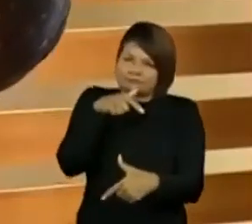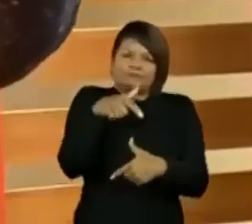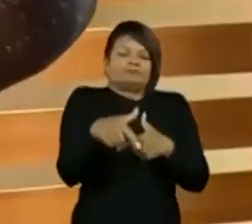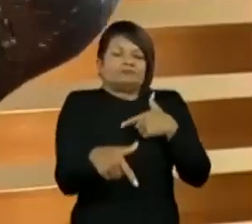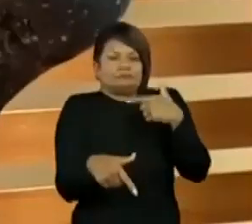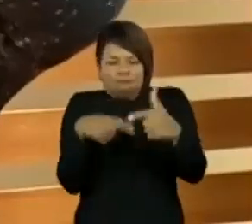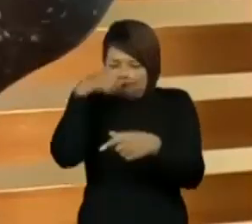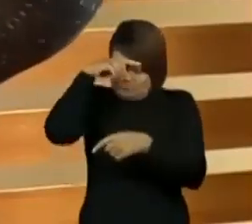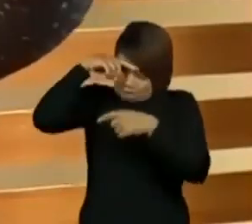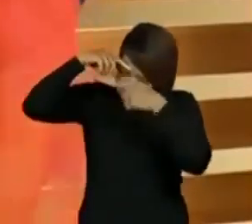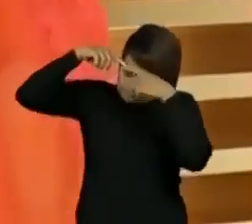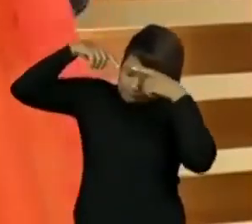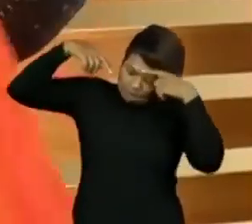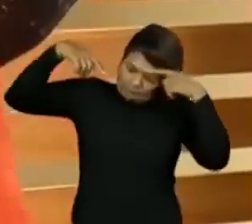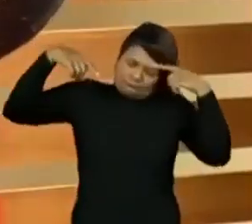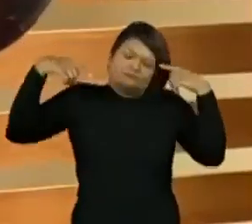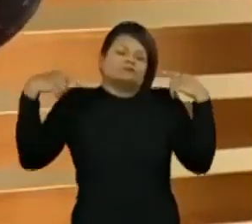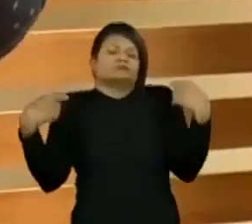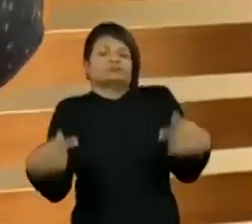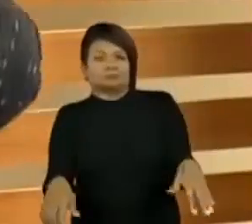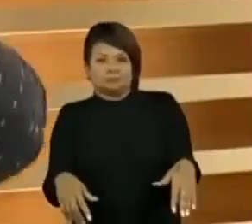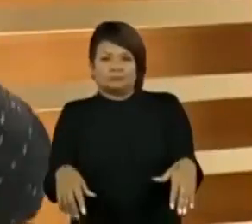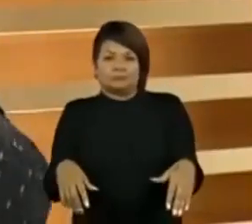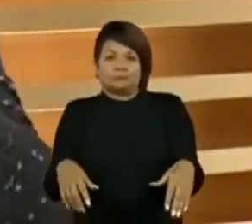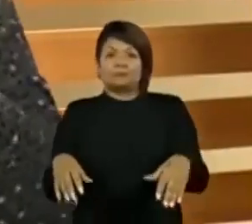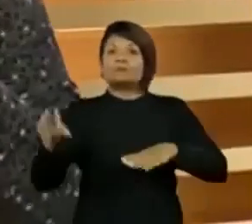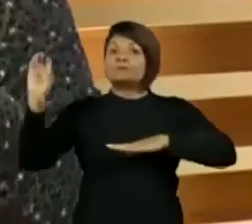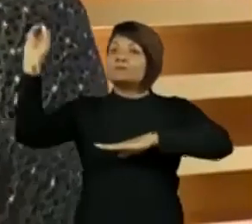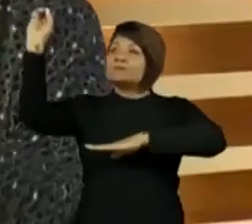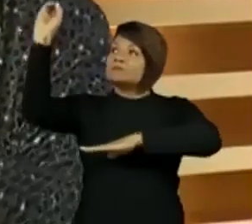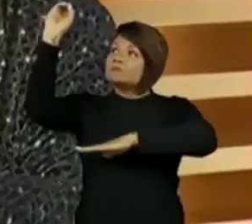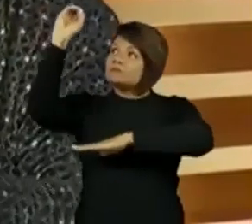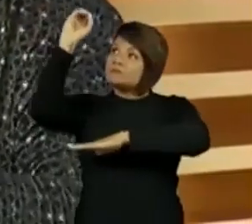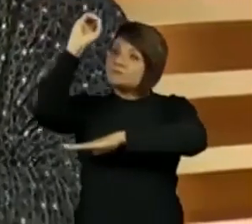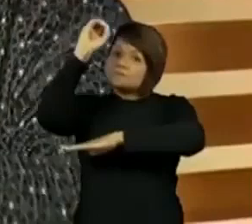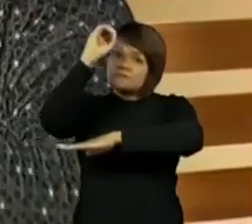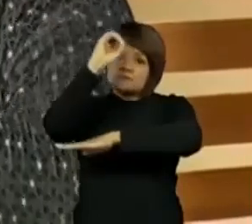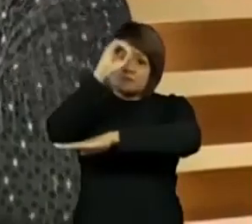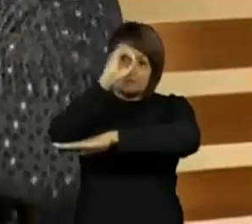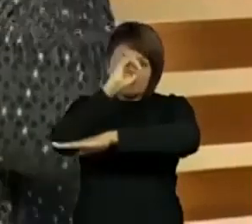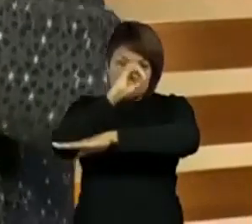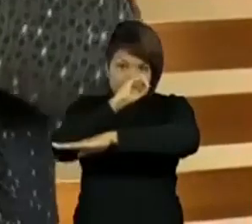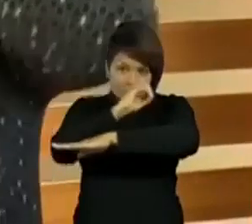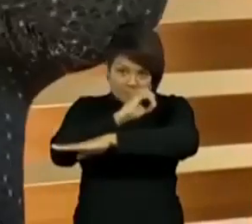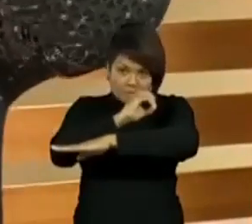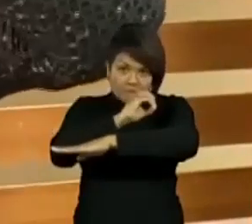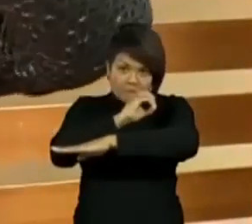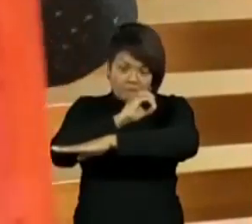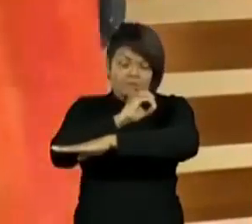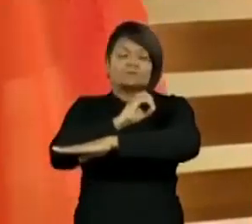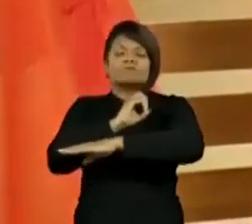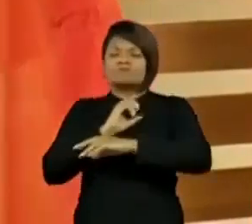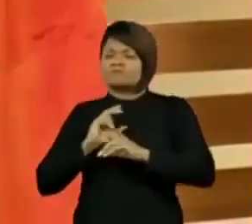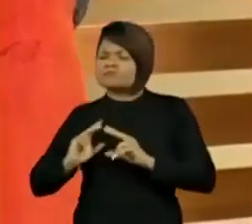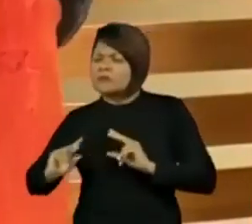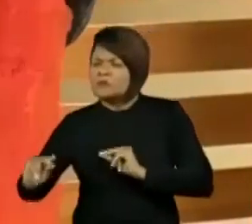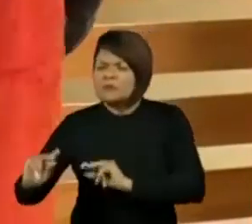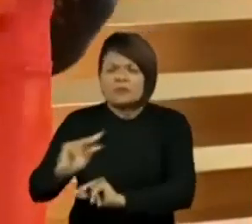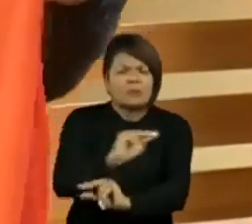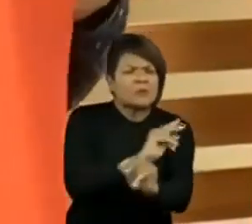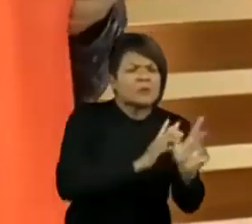Traziam no final do dia muitas conversas. Falavam sobre as